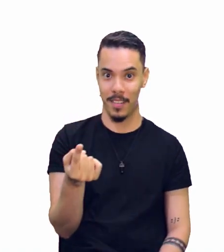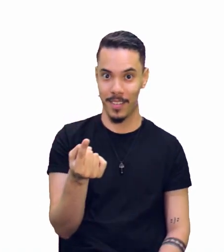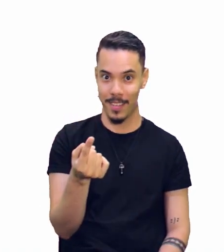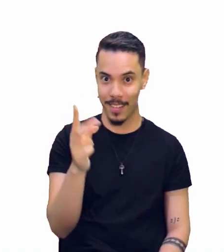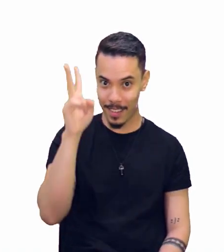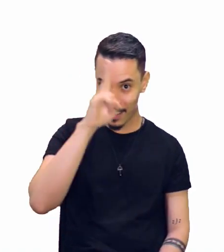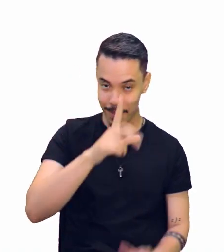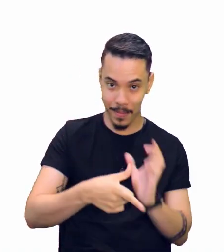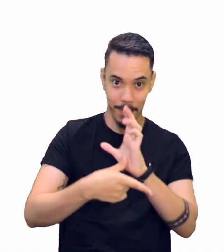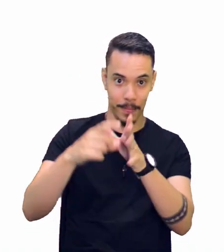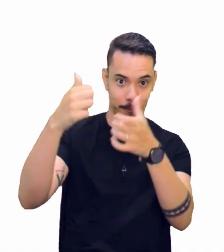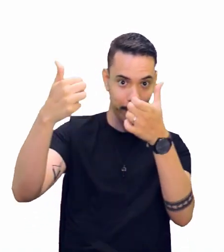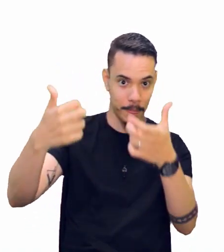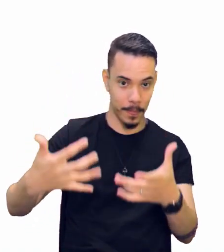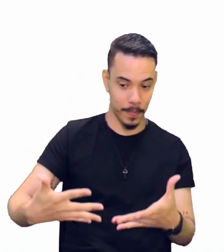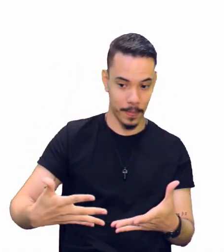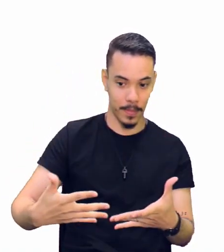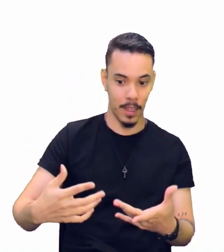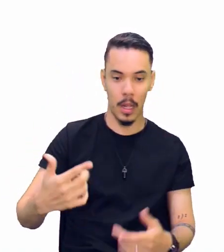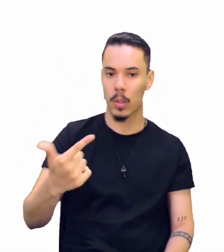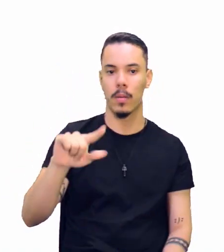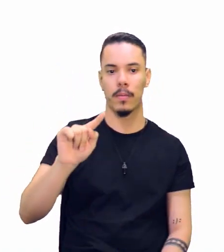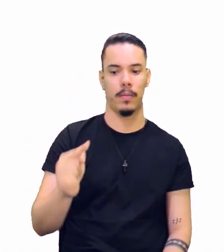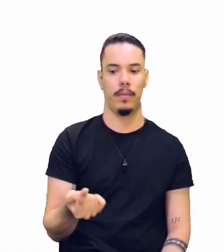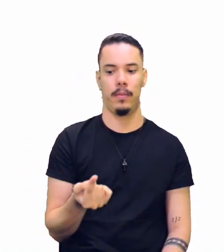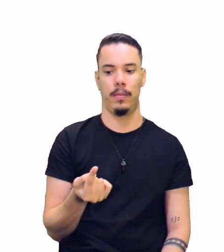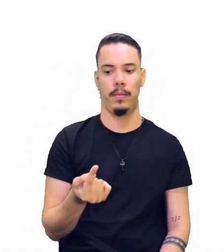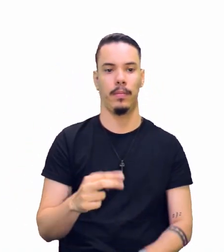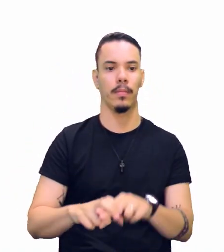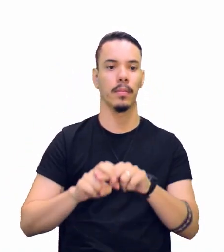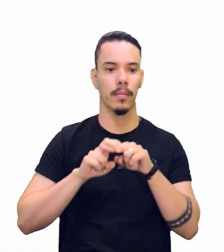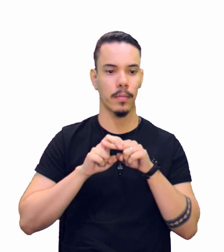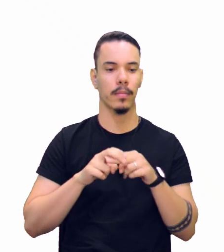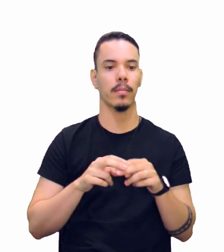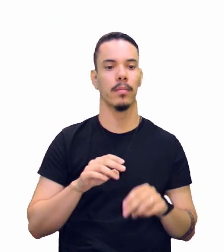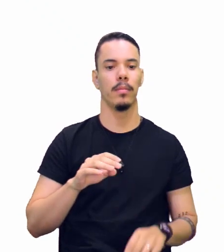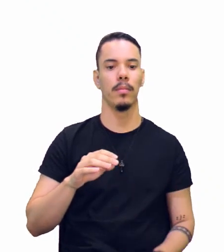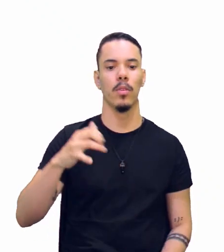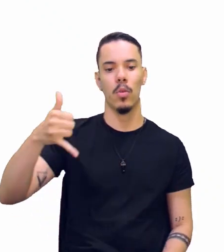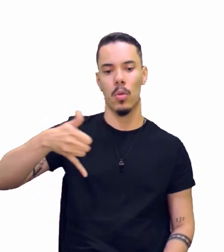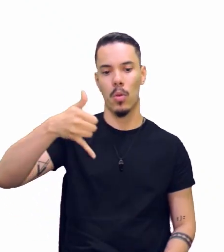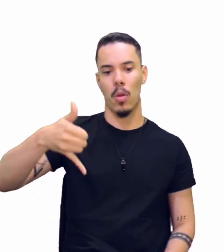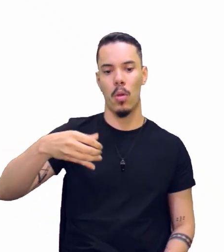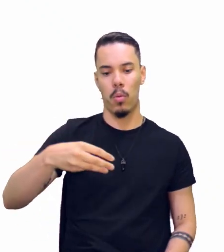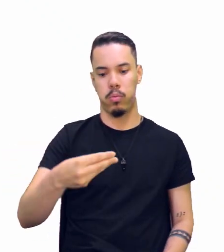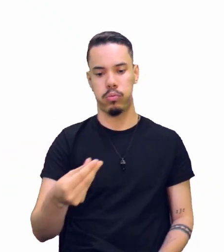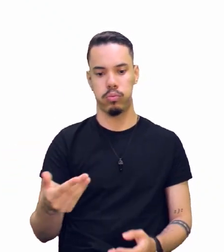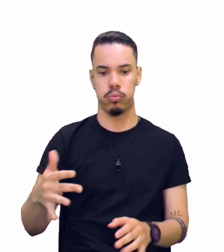perceba, não tem vírgula. Então o óleo flutua aí, ele vai